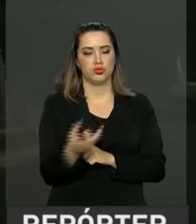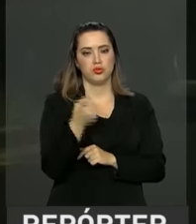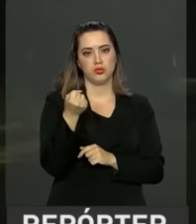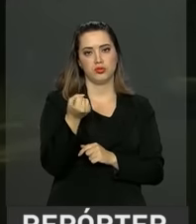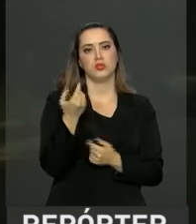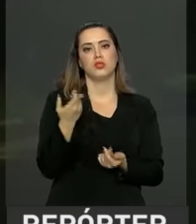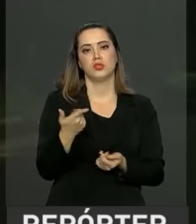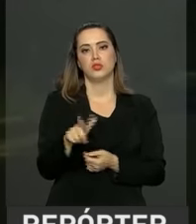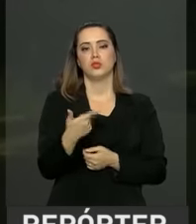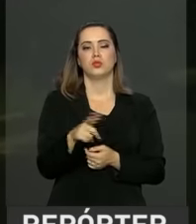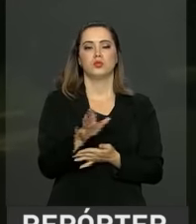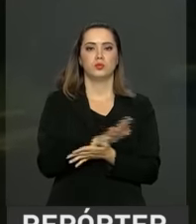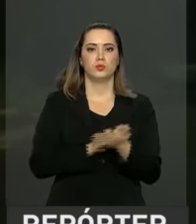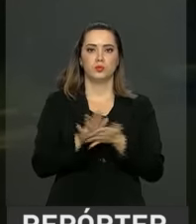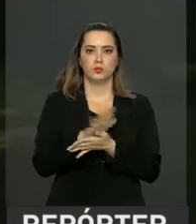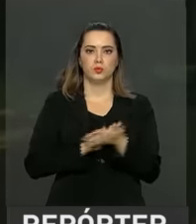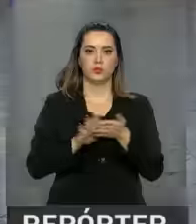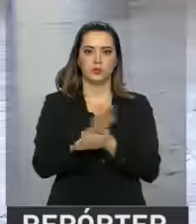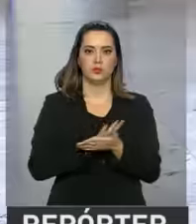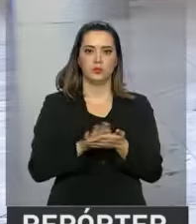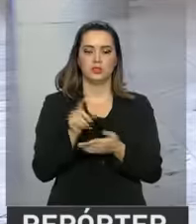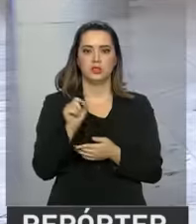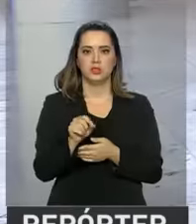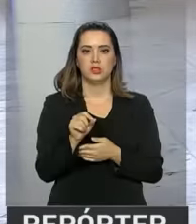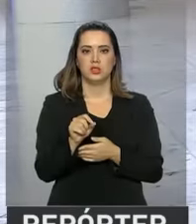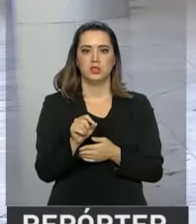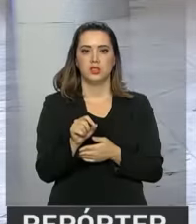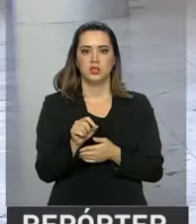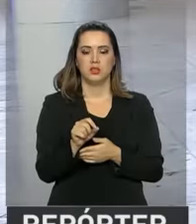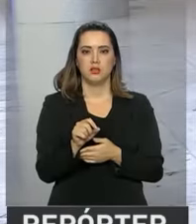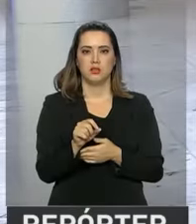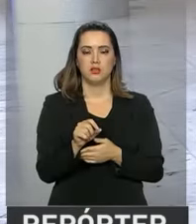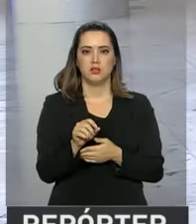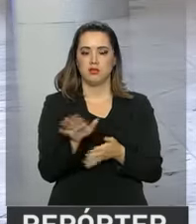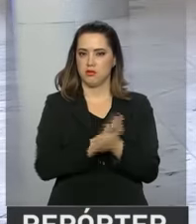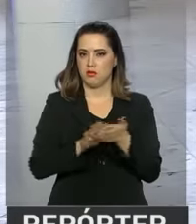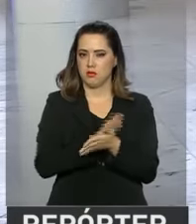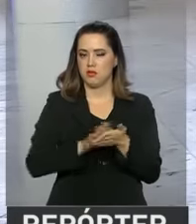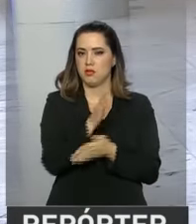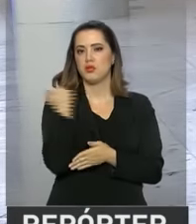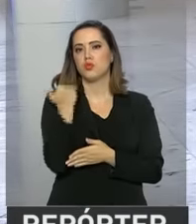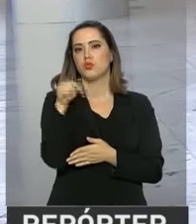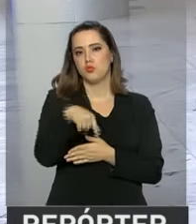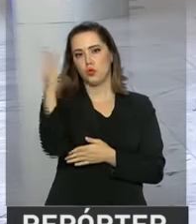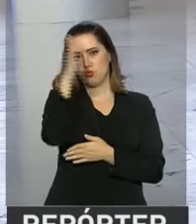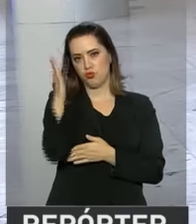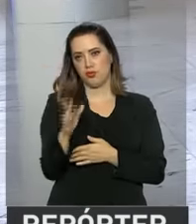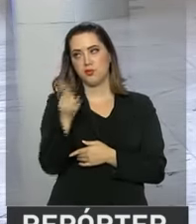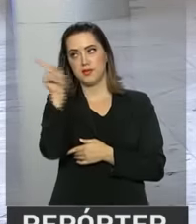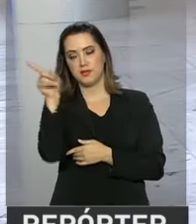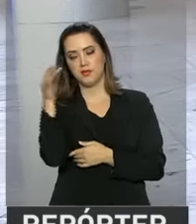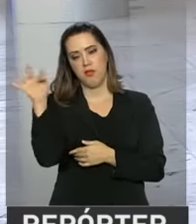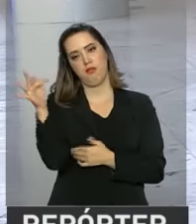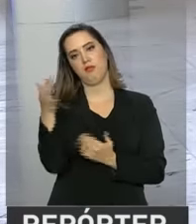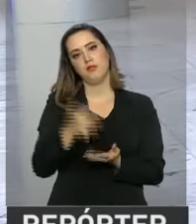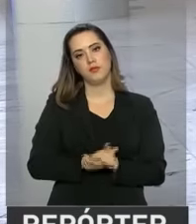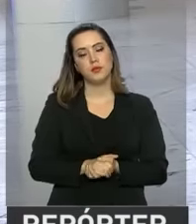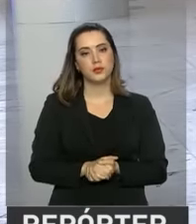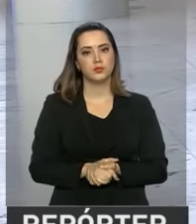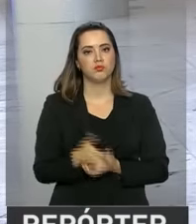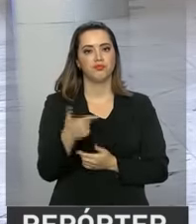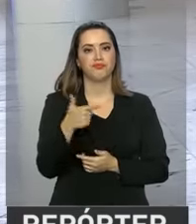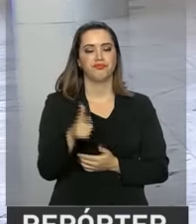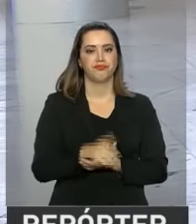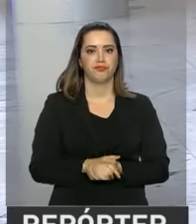que não há registros de nenhuma vítima fatal de nacionalidade brasileira durante aí esse